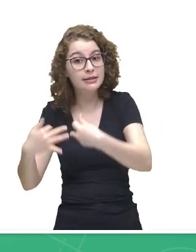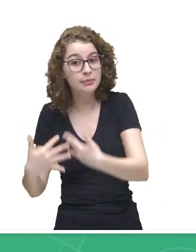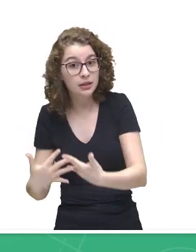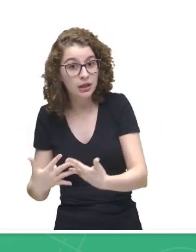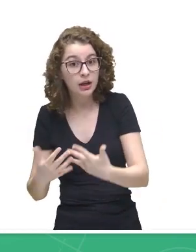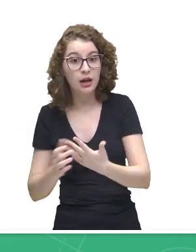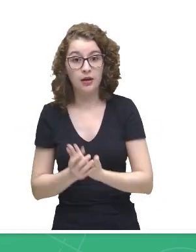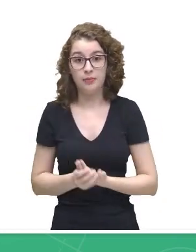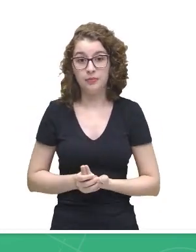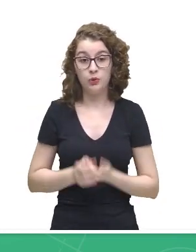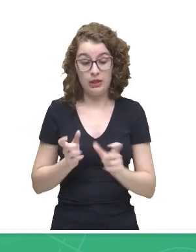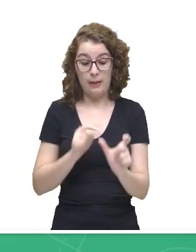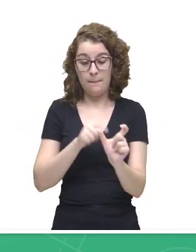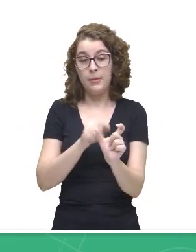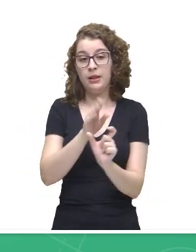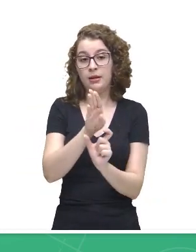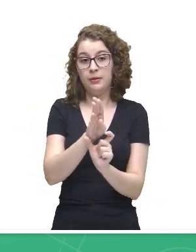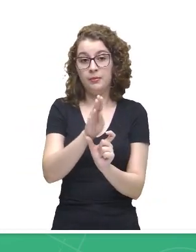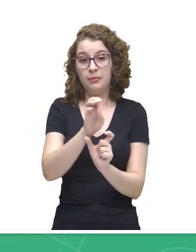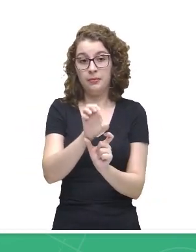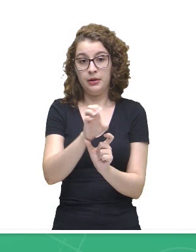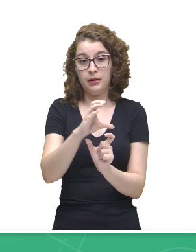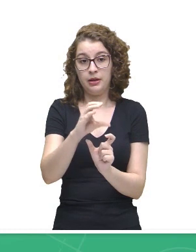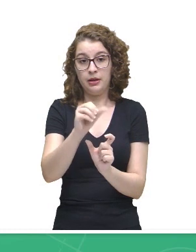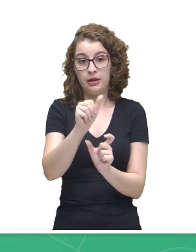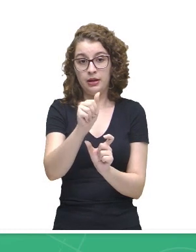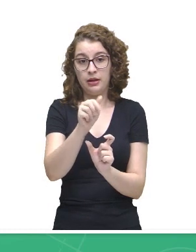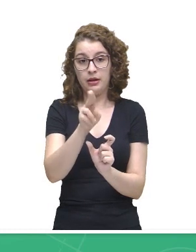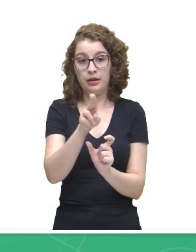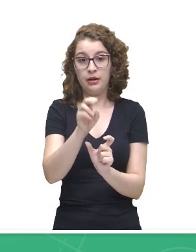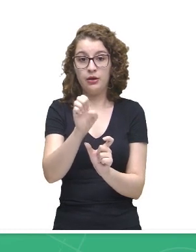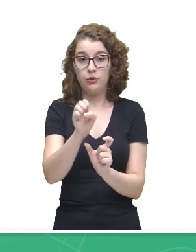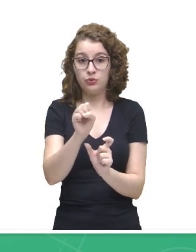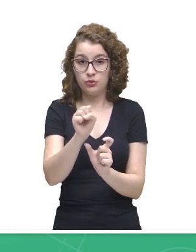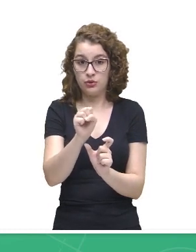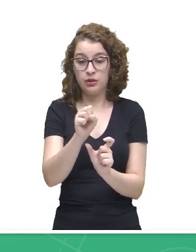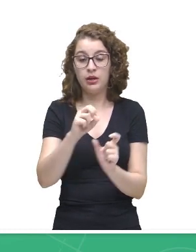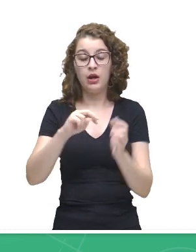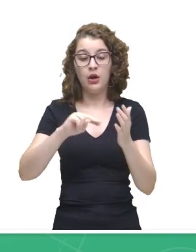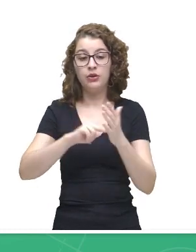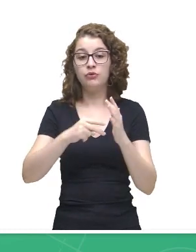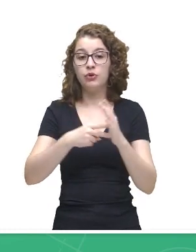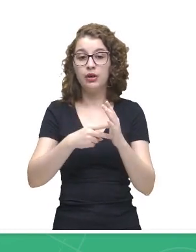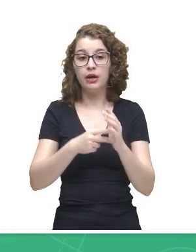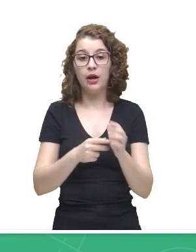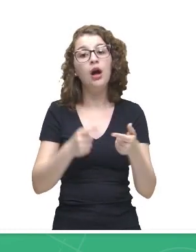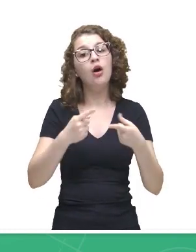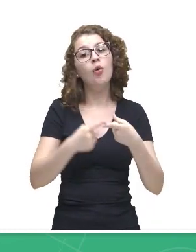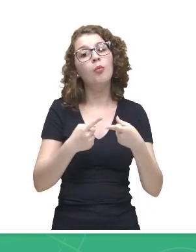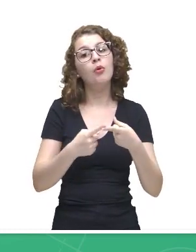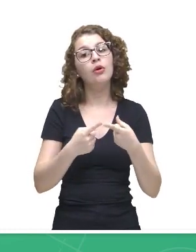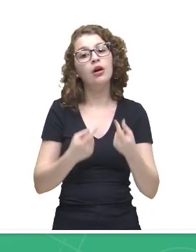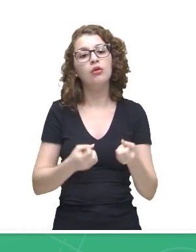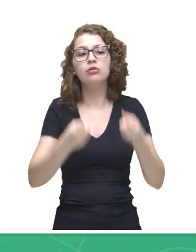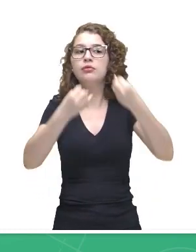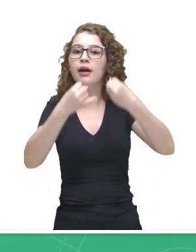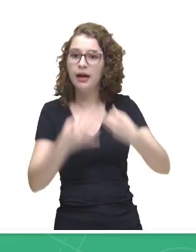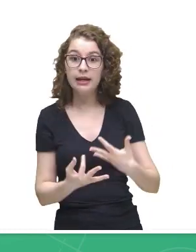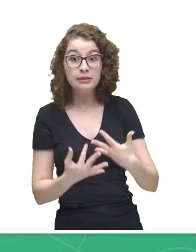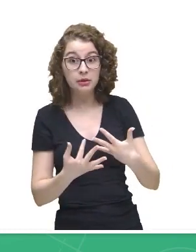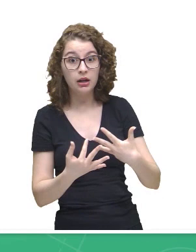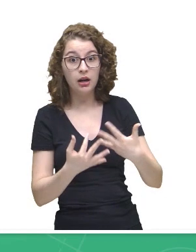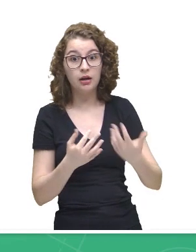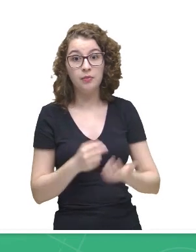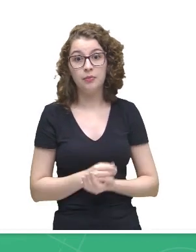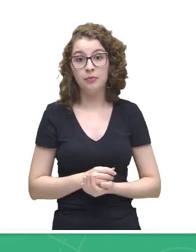because é o porquê para respostas. Na língua inglesa, teremos